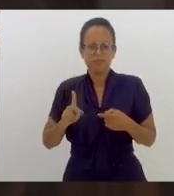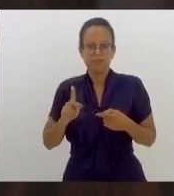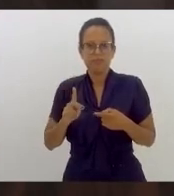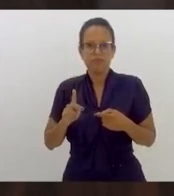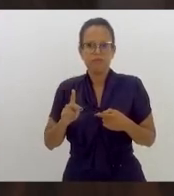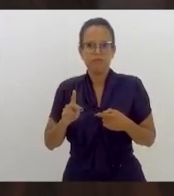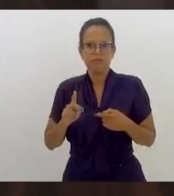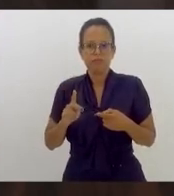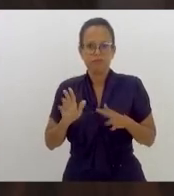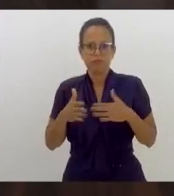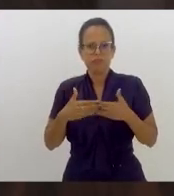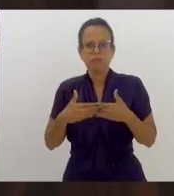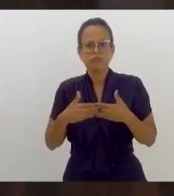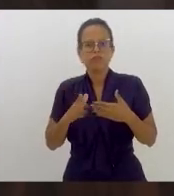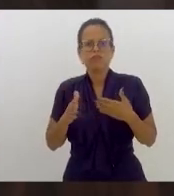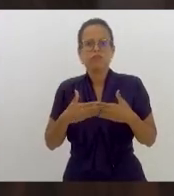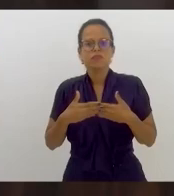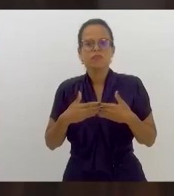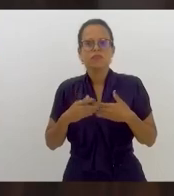Tinha fechado o quê?